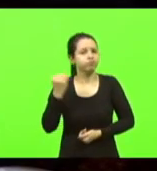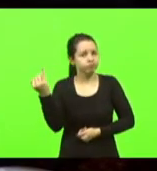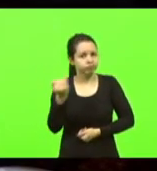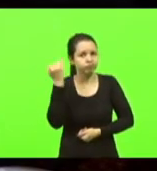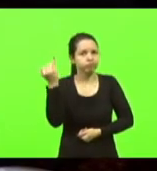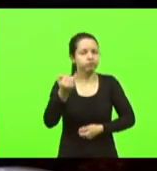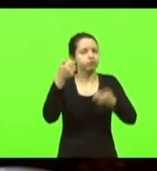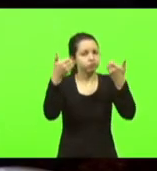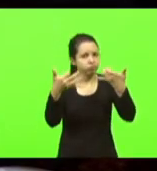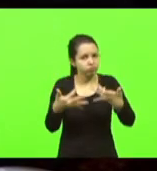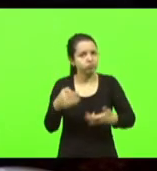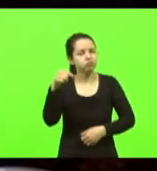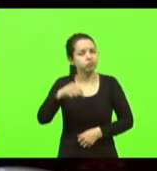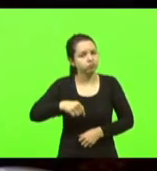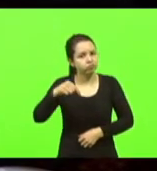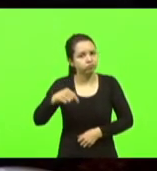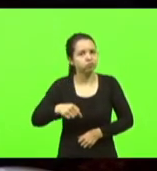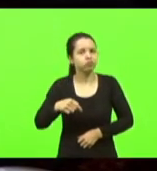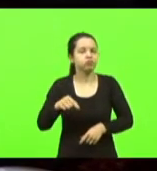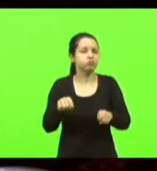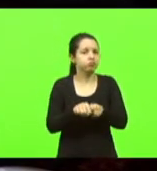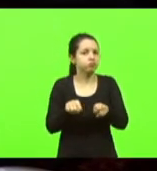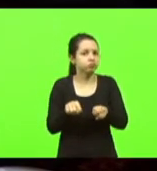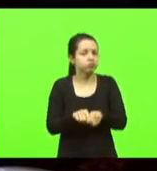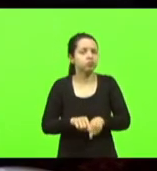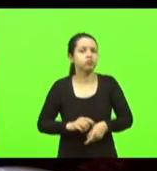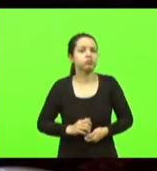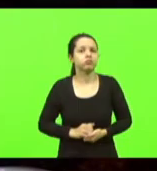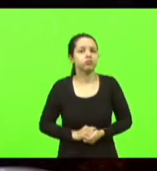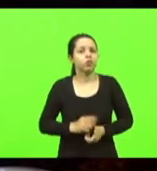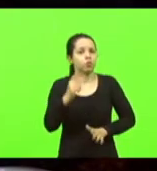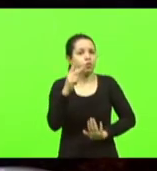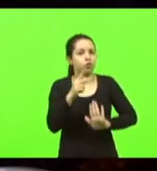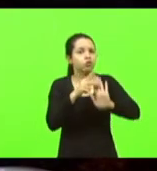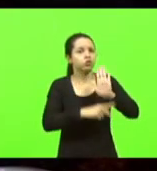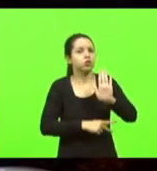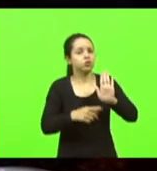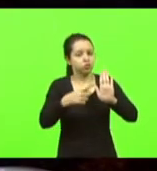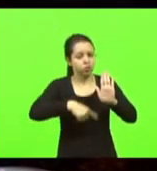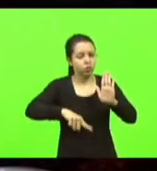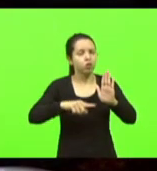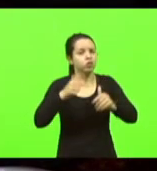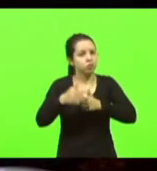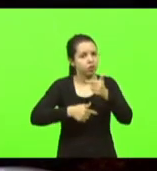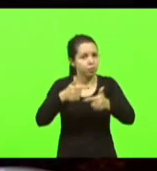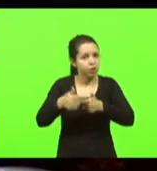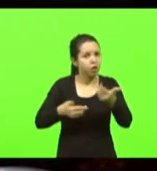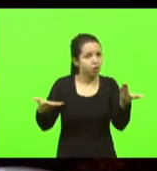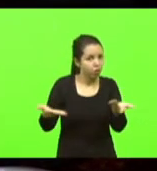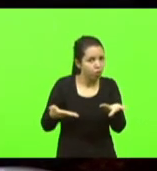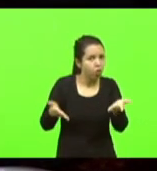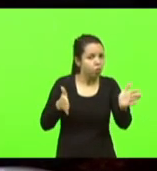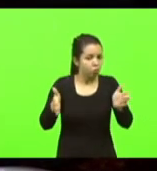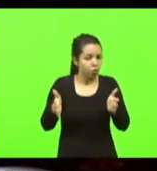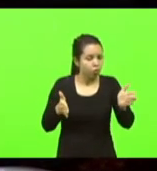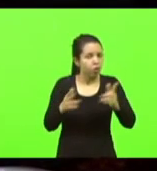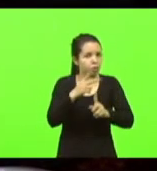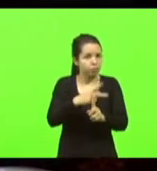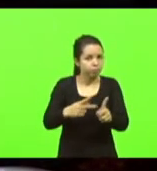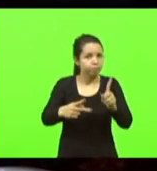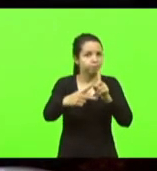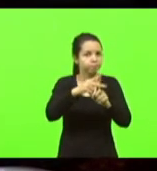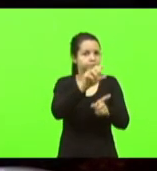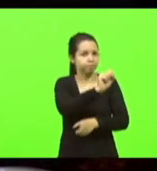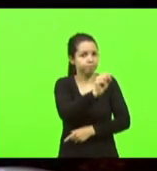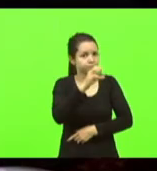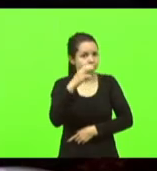citar aqui o que o projeto que nós temos trabalhando agora o momento e que a Previdência de